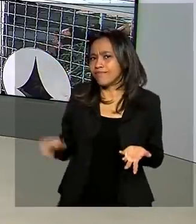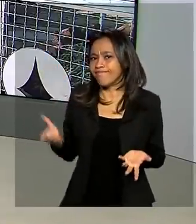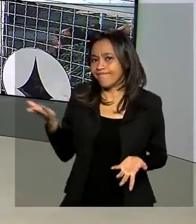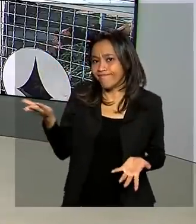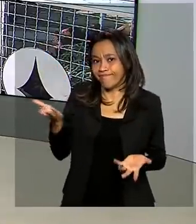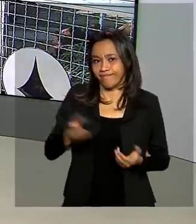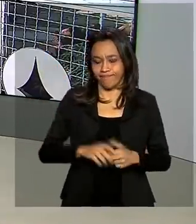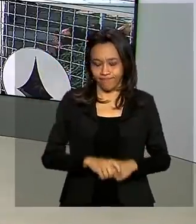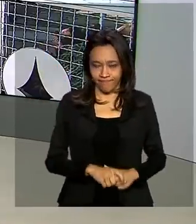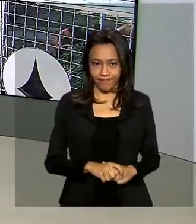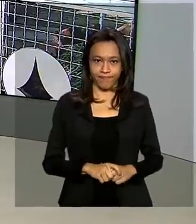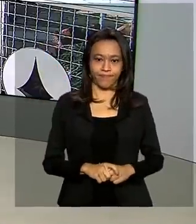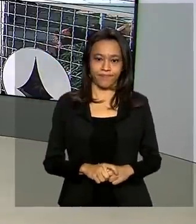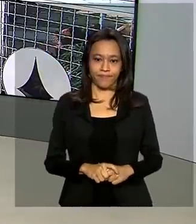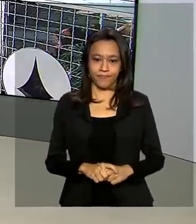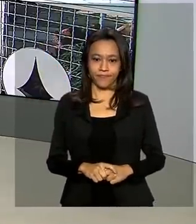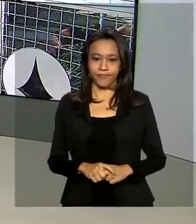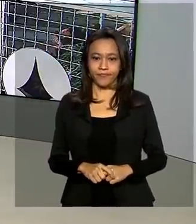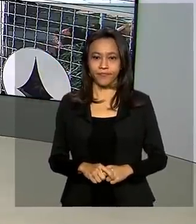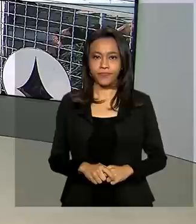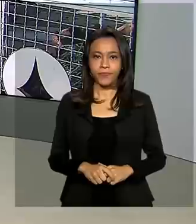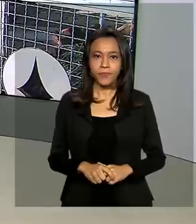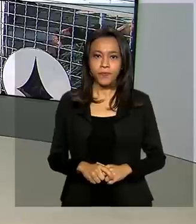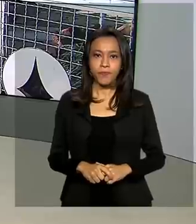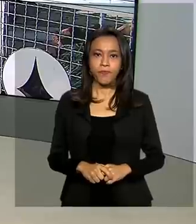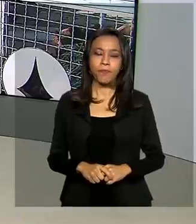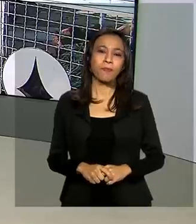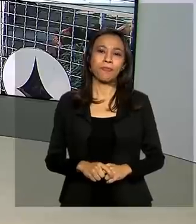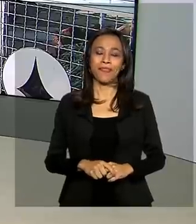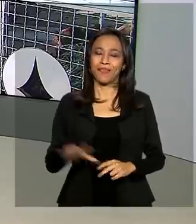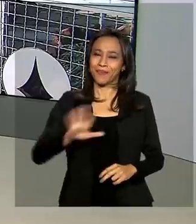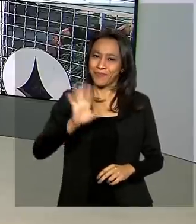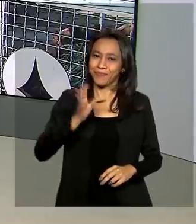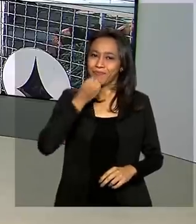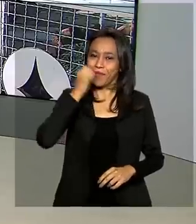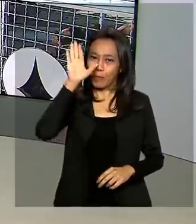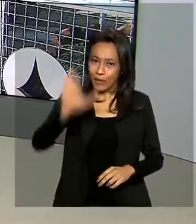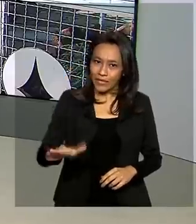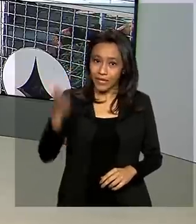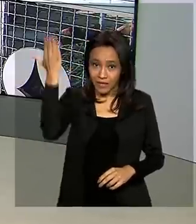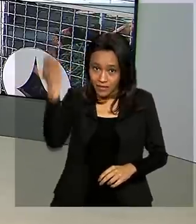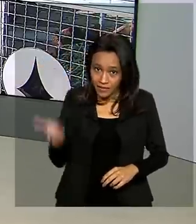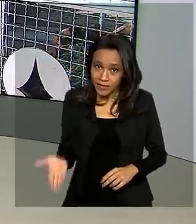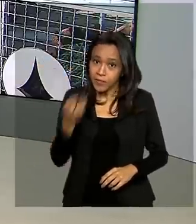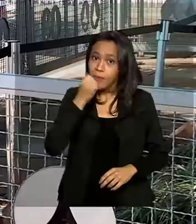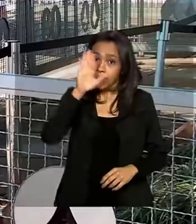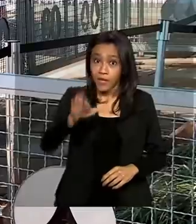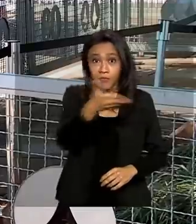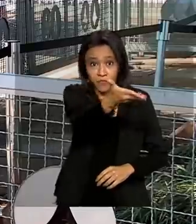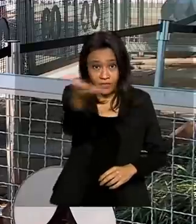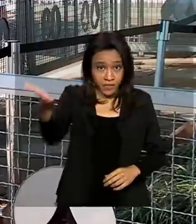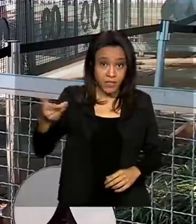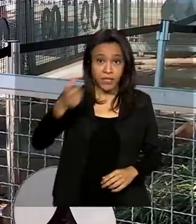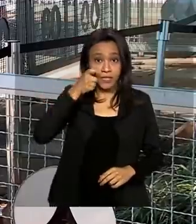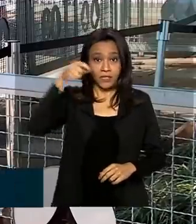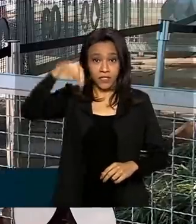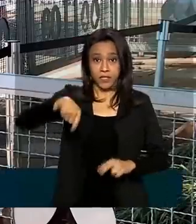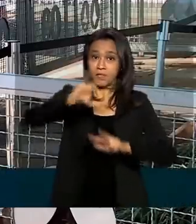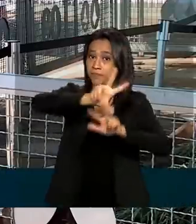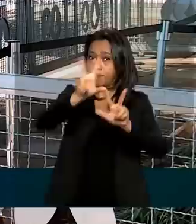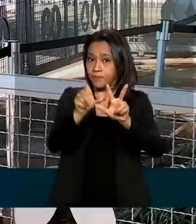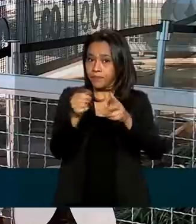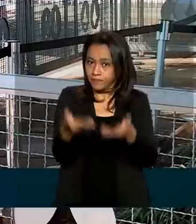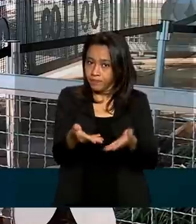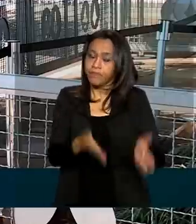o especialista em natal oi oi renata boa tarde para você boa tarde para você que acompanha a tv brasil